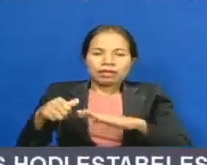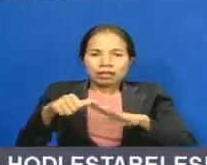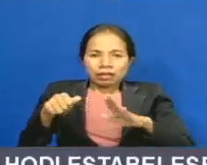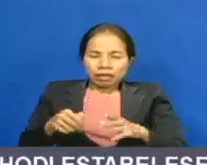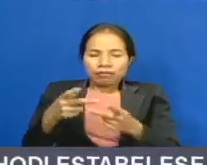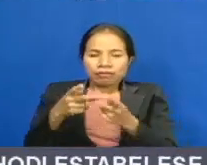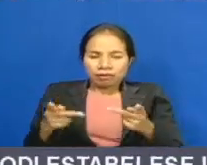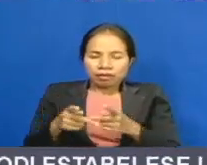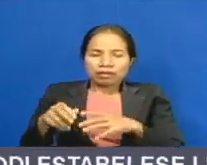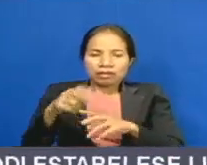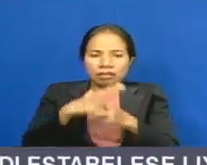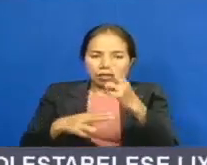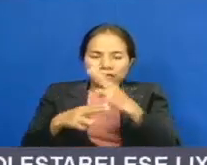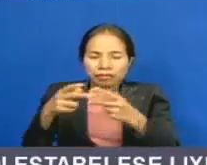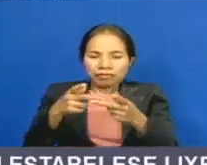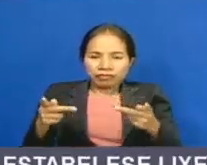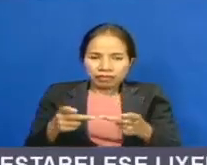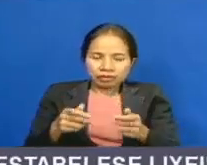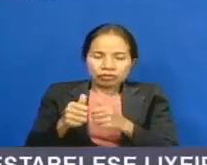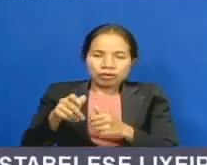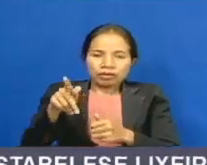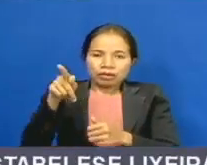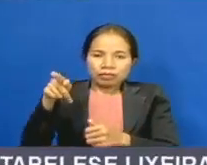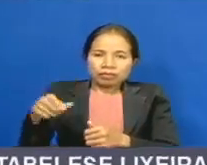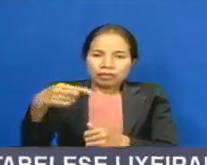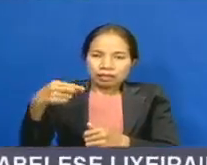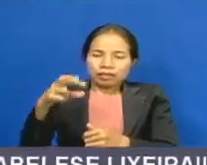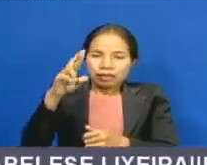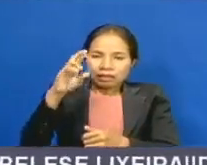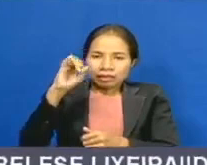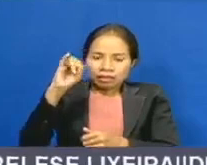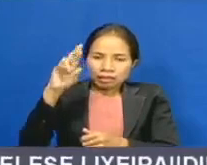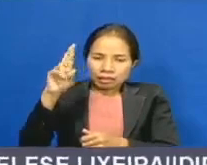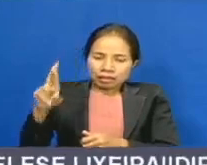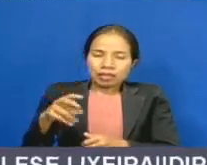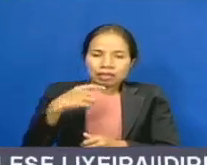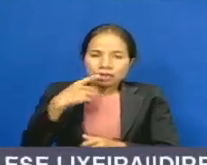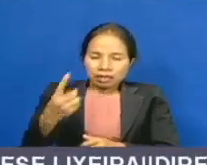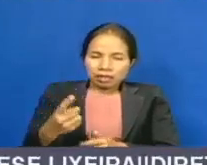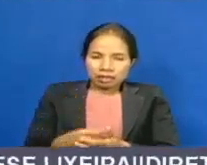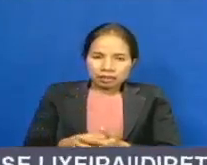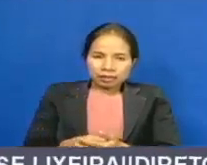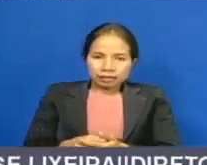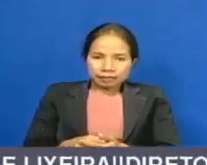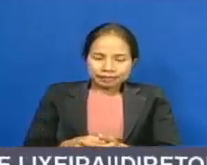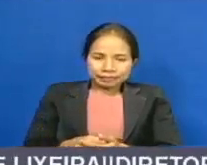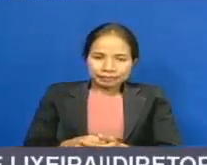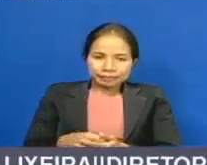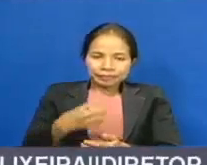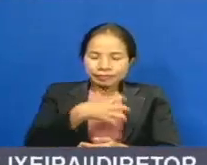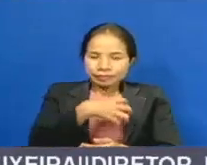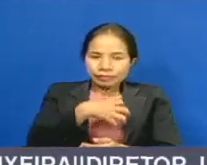fatin, tem que ir nene. Tuir Procurador Geral da República ne kata ku polícia científica investigação